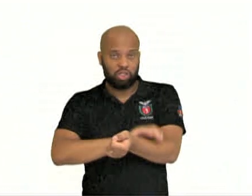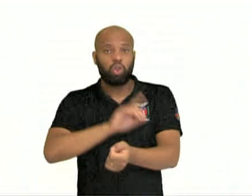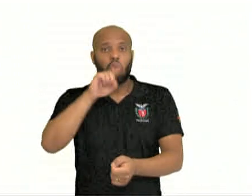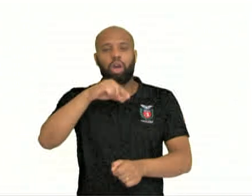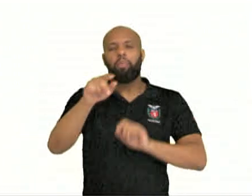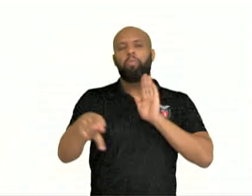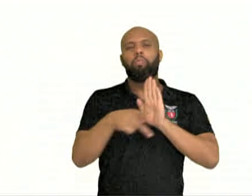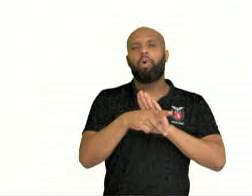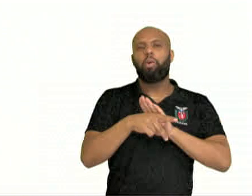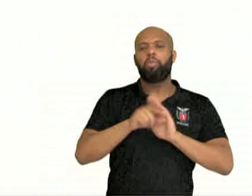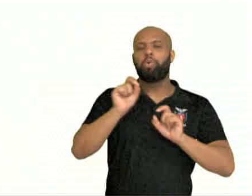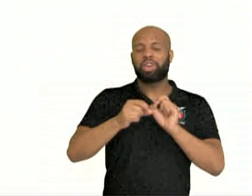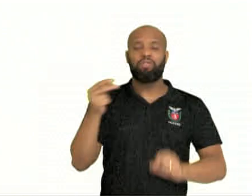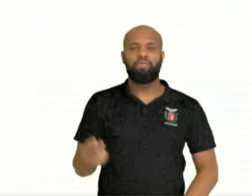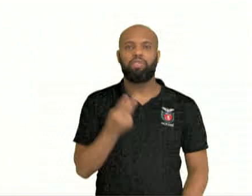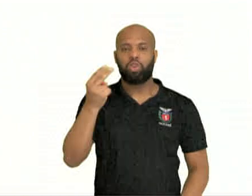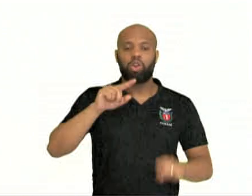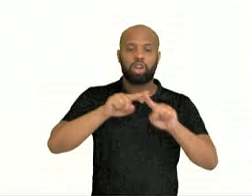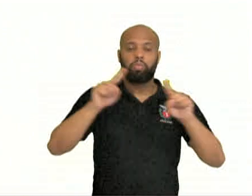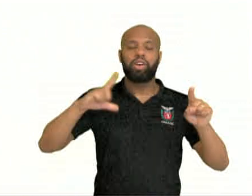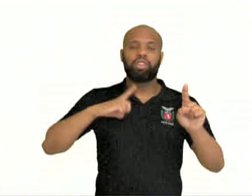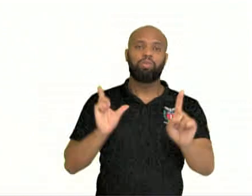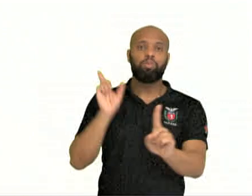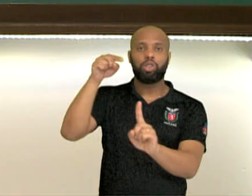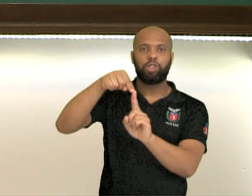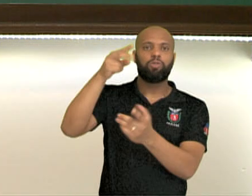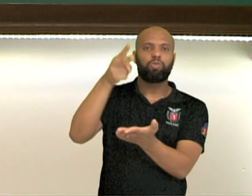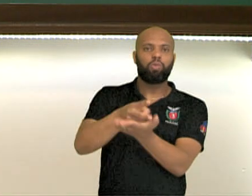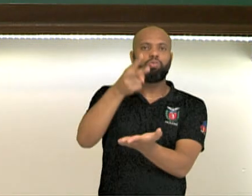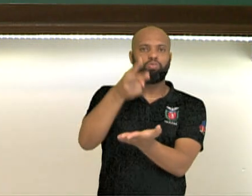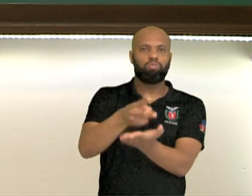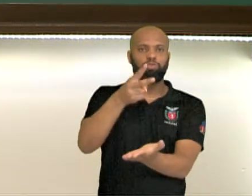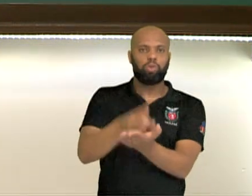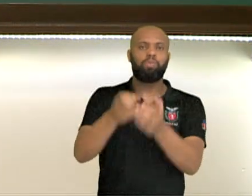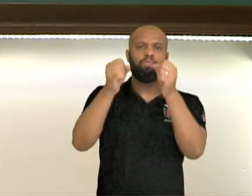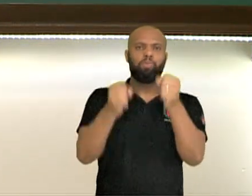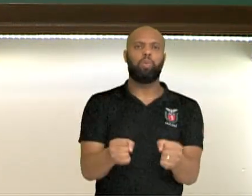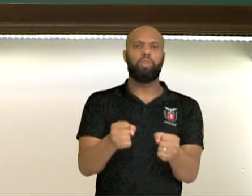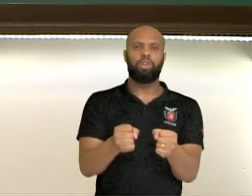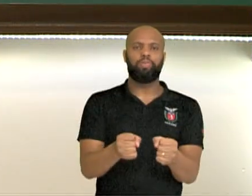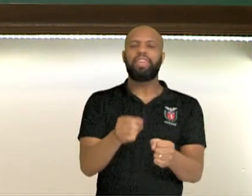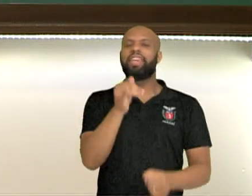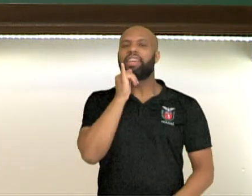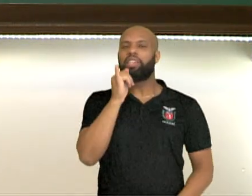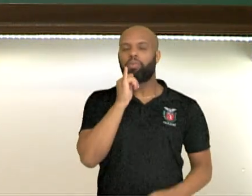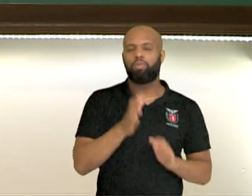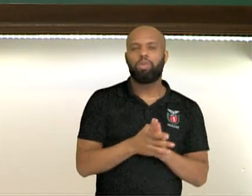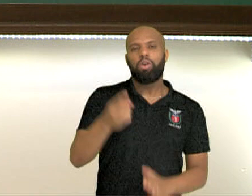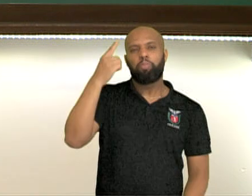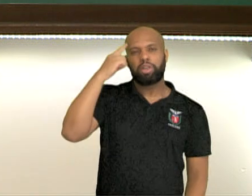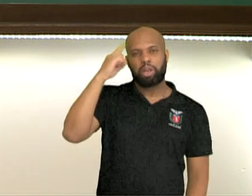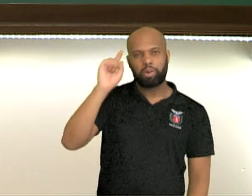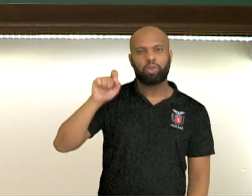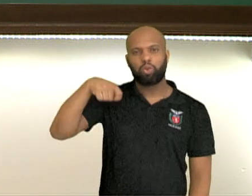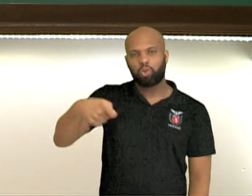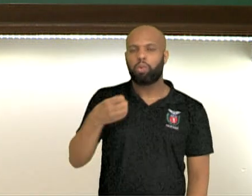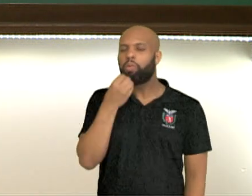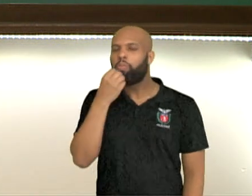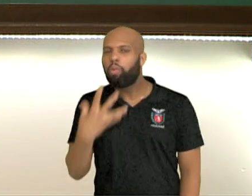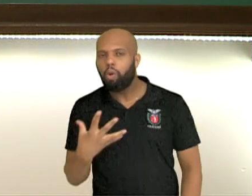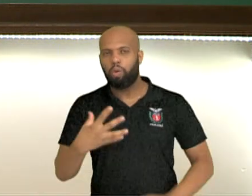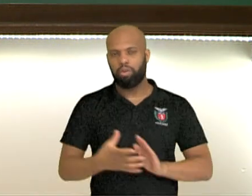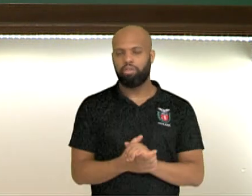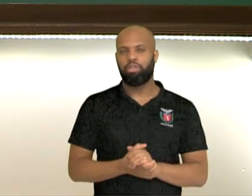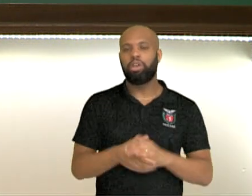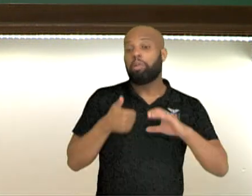como objetivo a manutenção do poder. Então, a ideia da bondade, a ideia cristã de